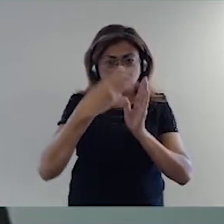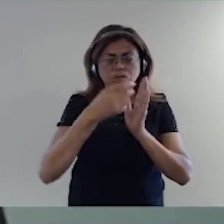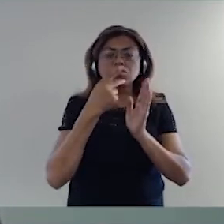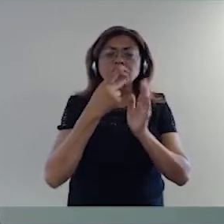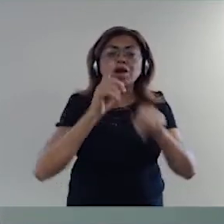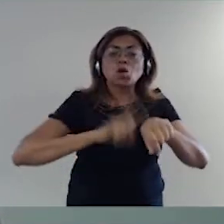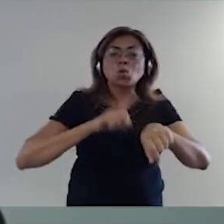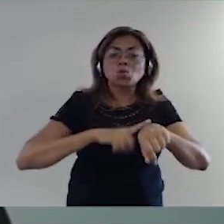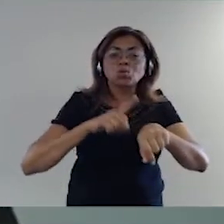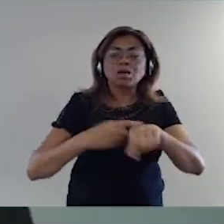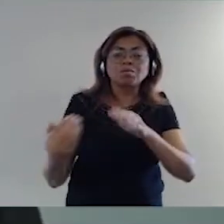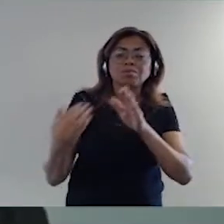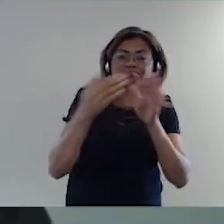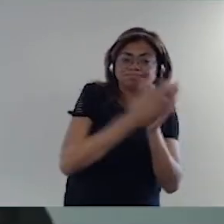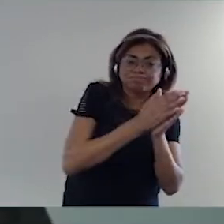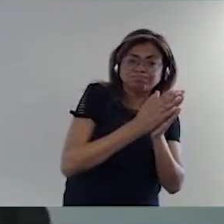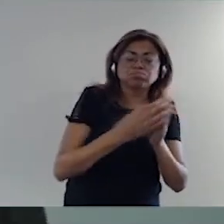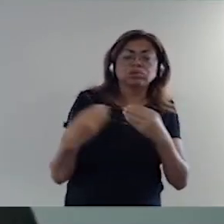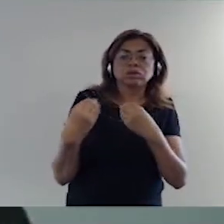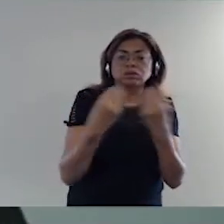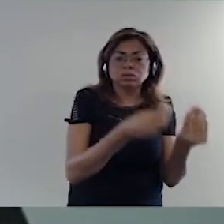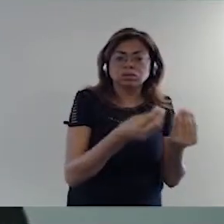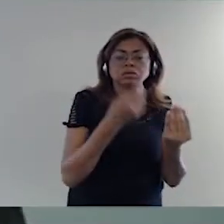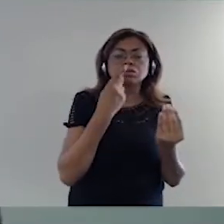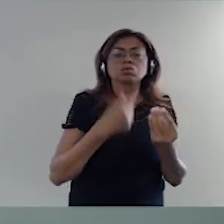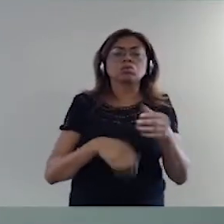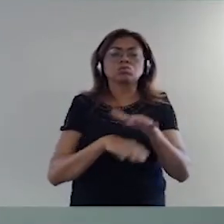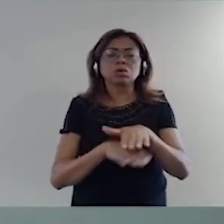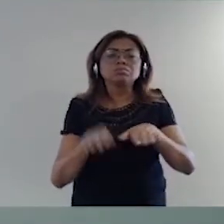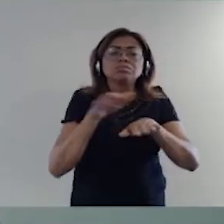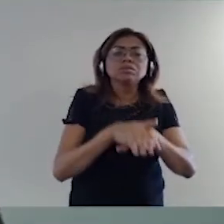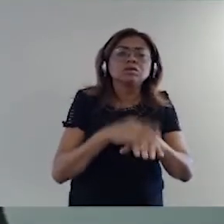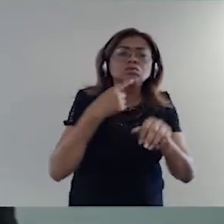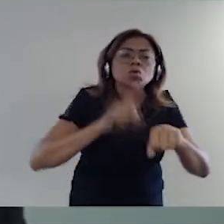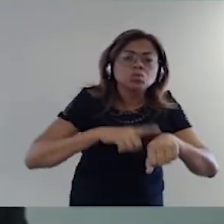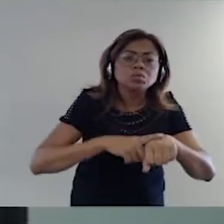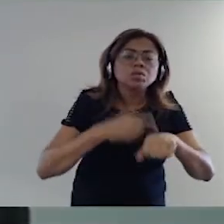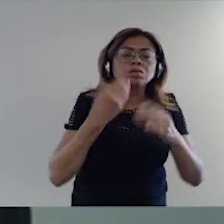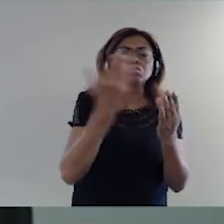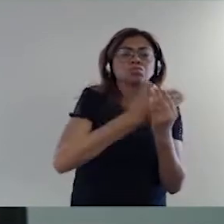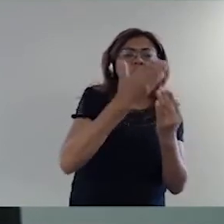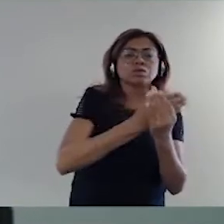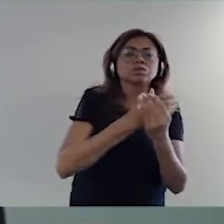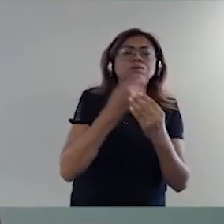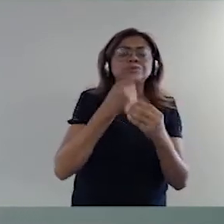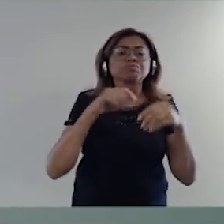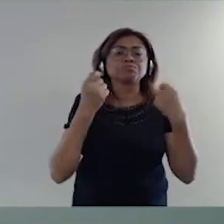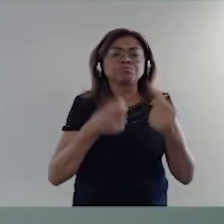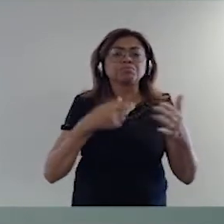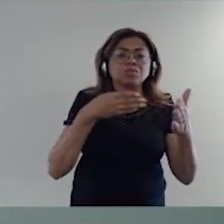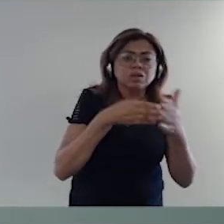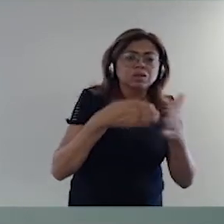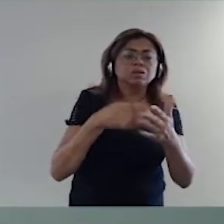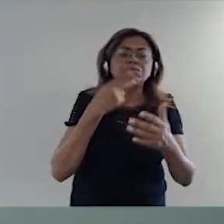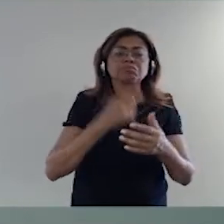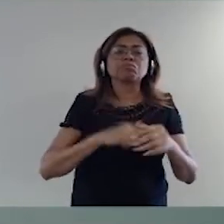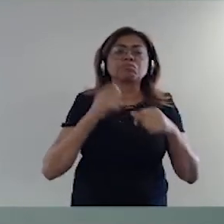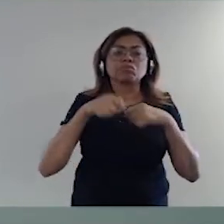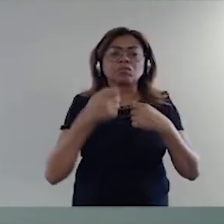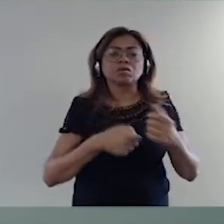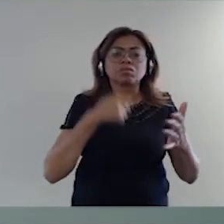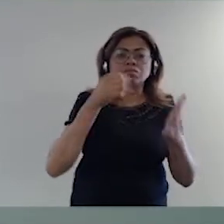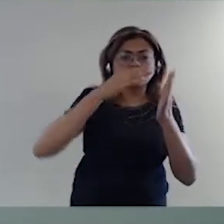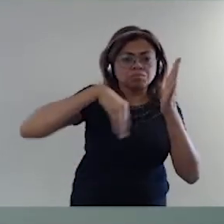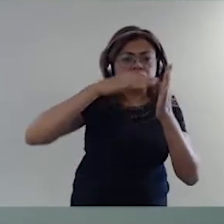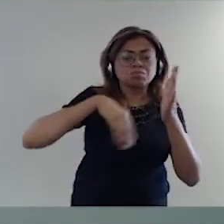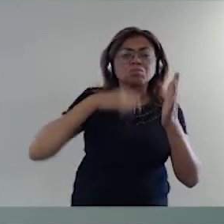prazos peremptórios, especialmente de embargo na execução, os prazos processuais de contestação, de impugnação à sentença, de